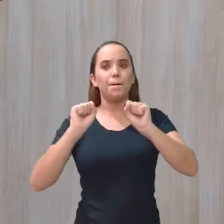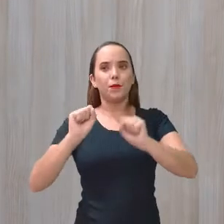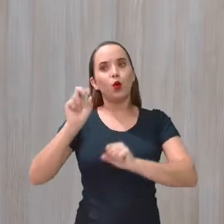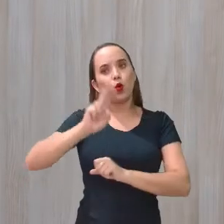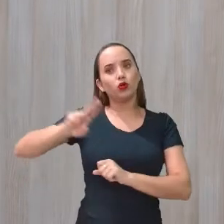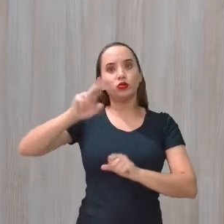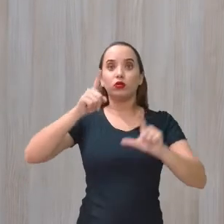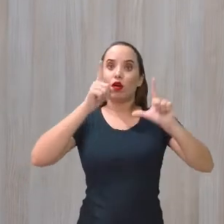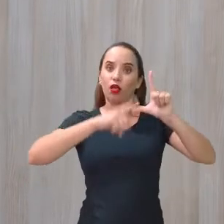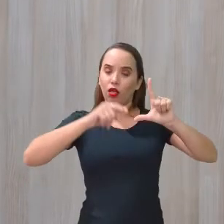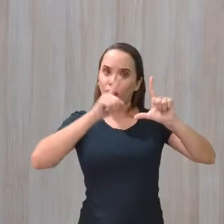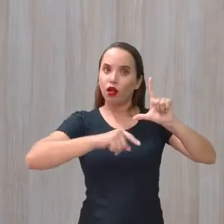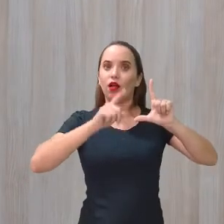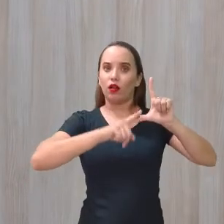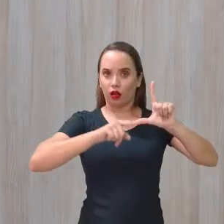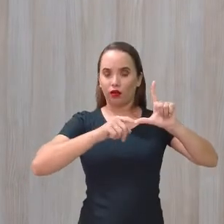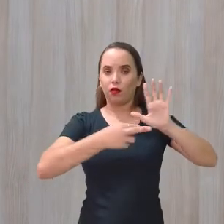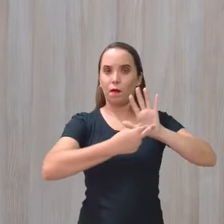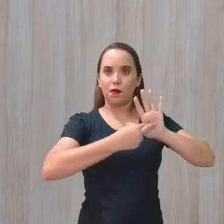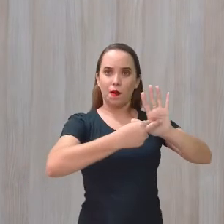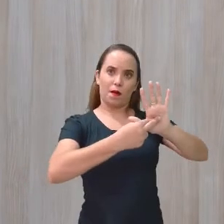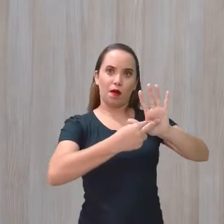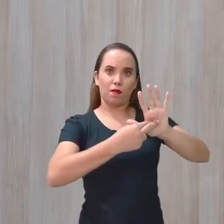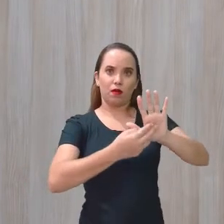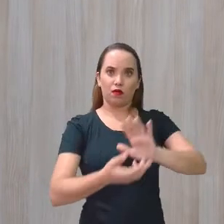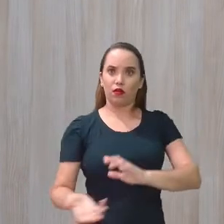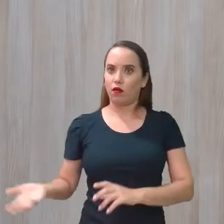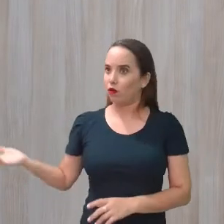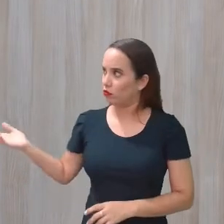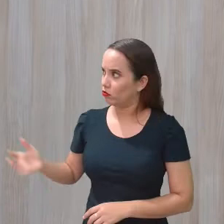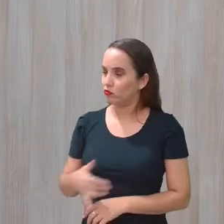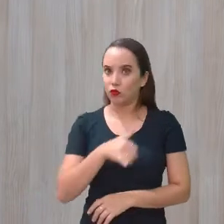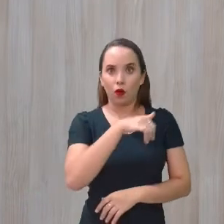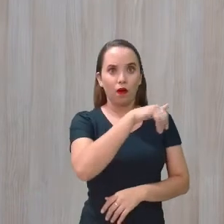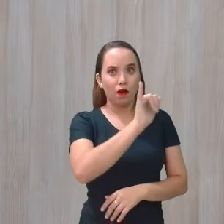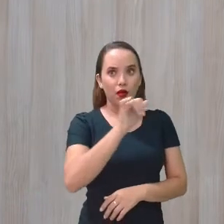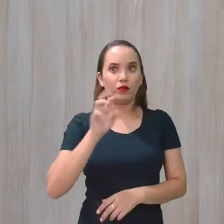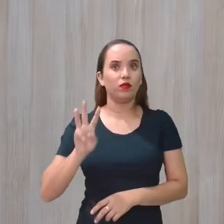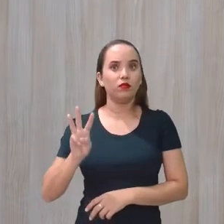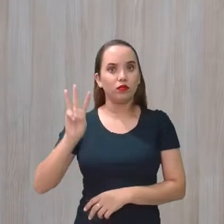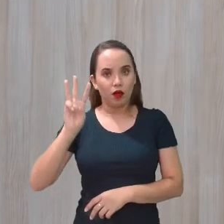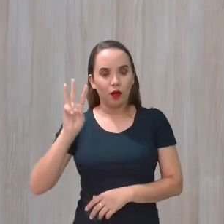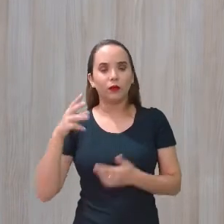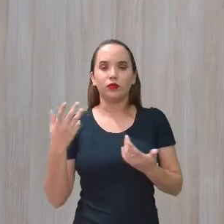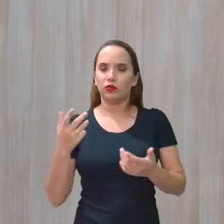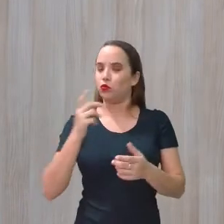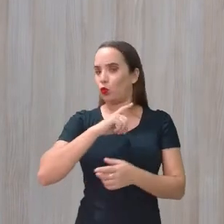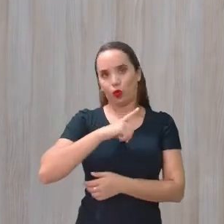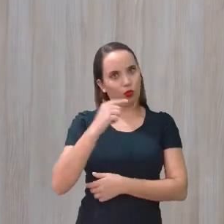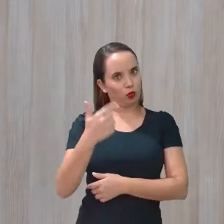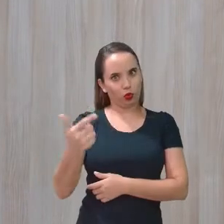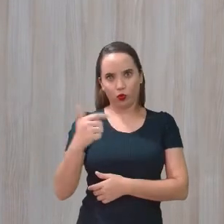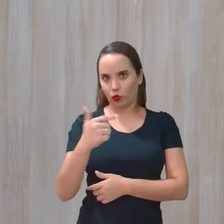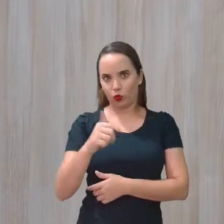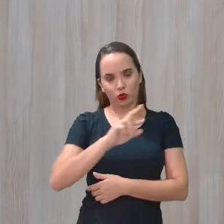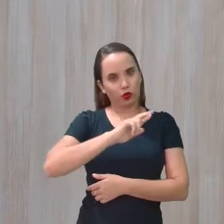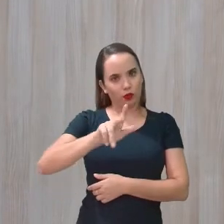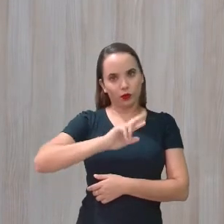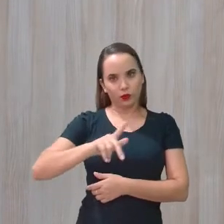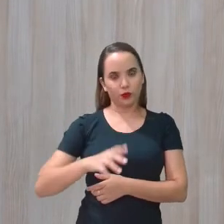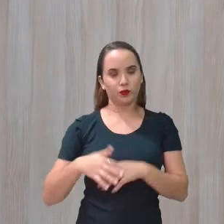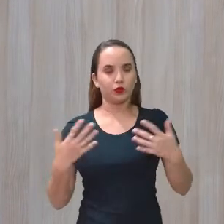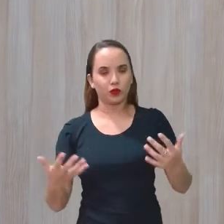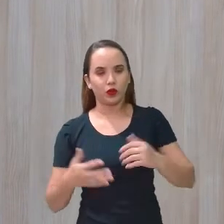letras para representar essas informações desconhecidas, não faria diferença alguma, tá bom? mas a gente vai